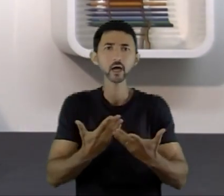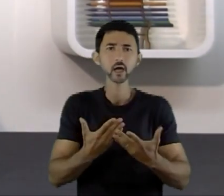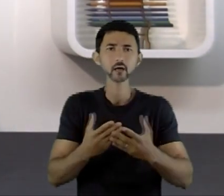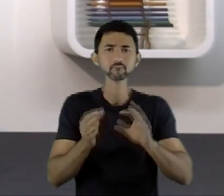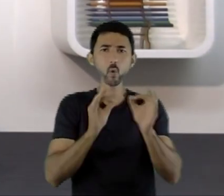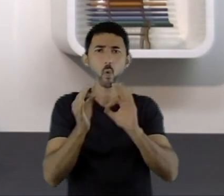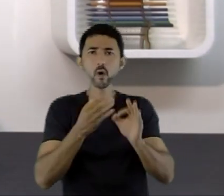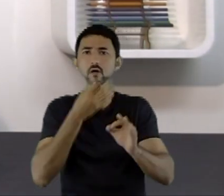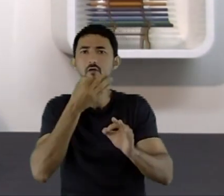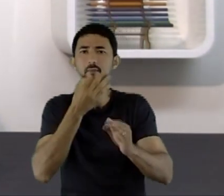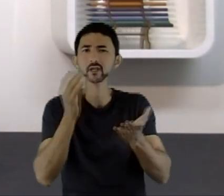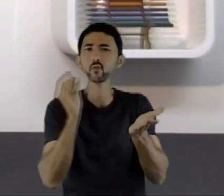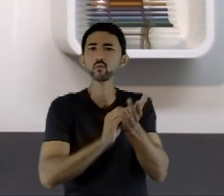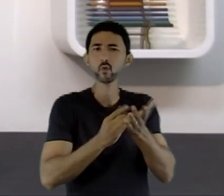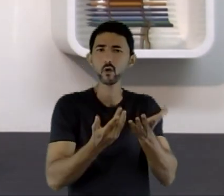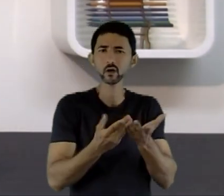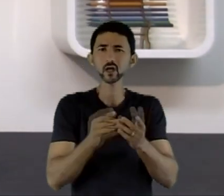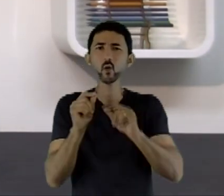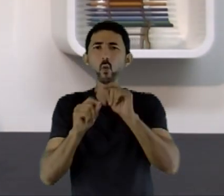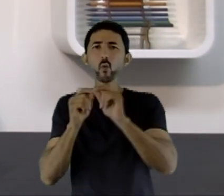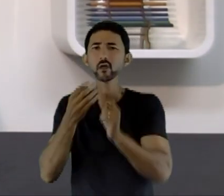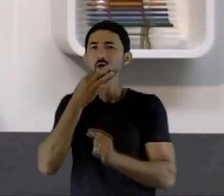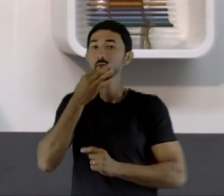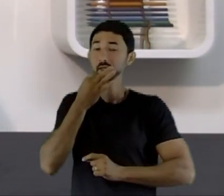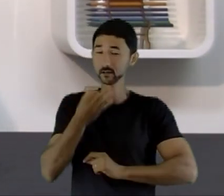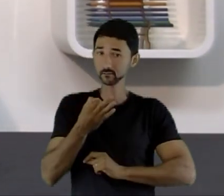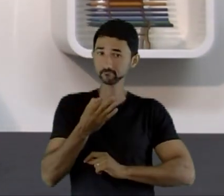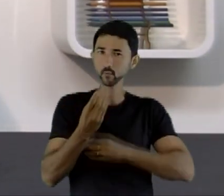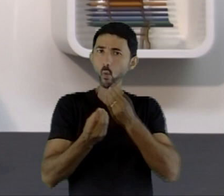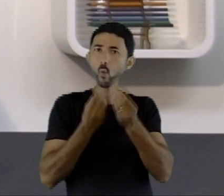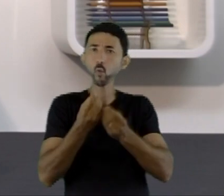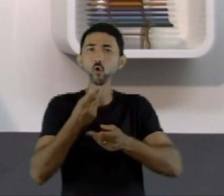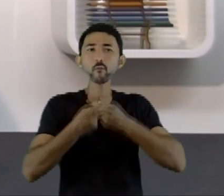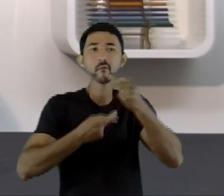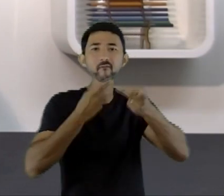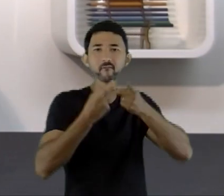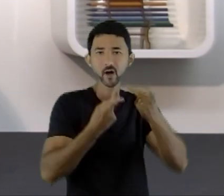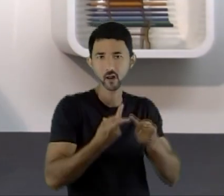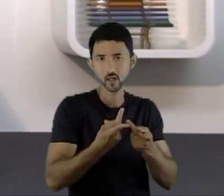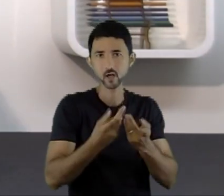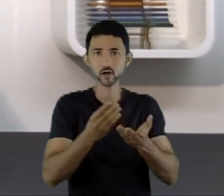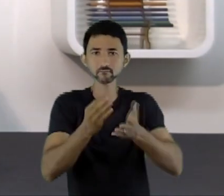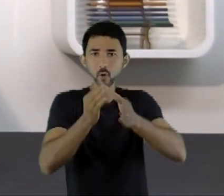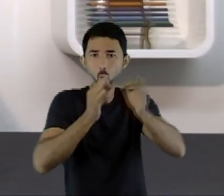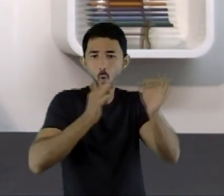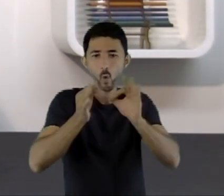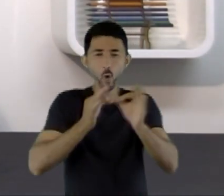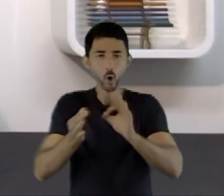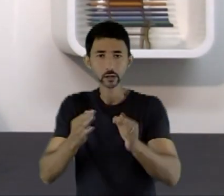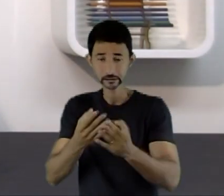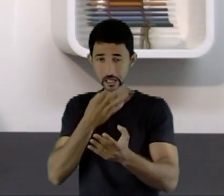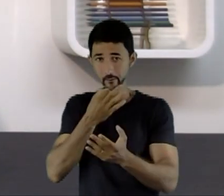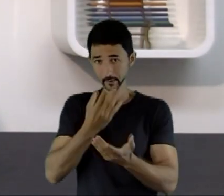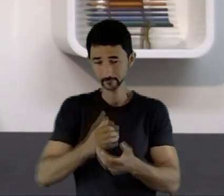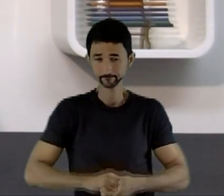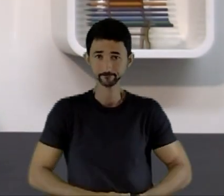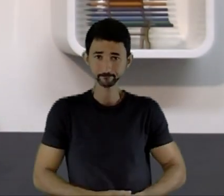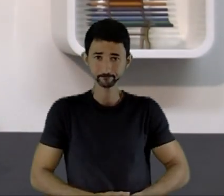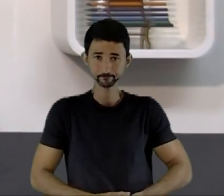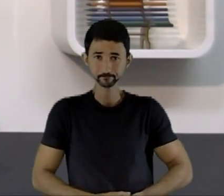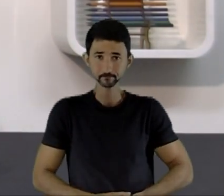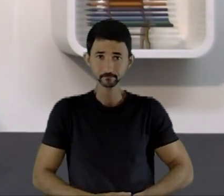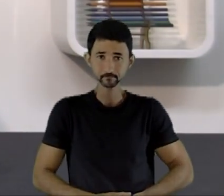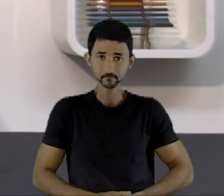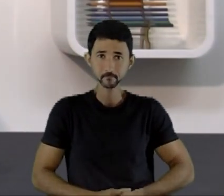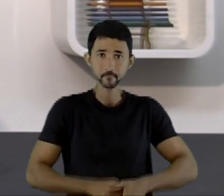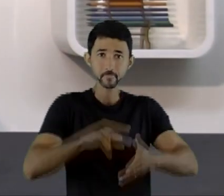questão da opinião, o que é uma opinião e como eu devo fazer para organizar essa opinião. Nós vamos